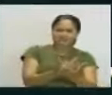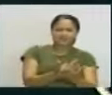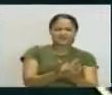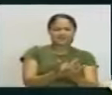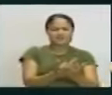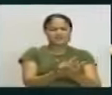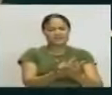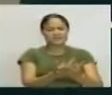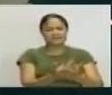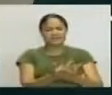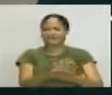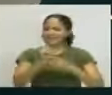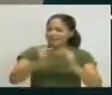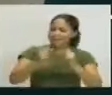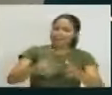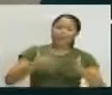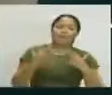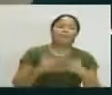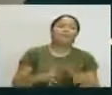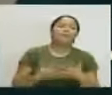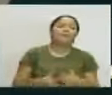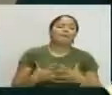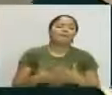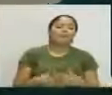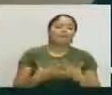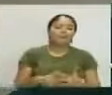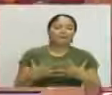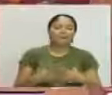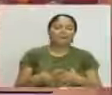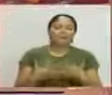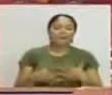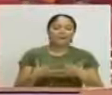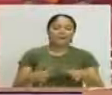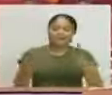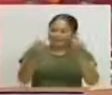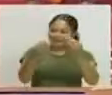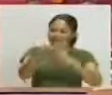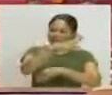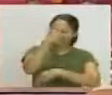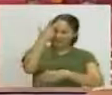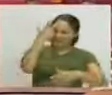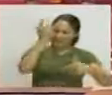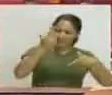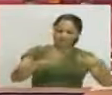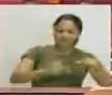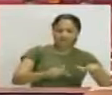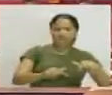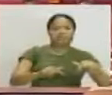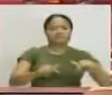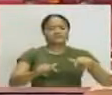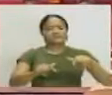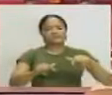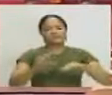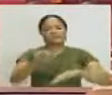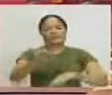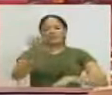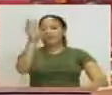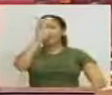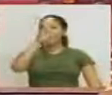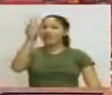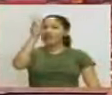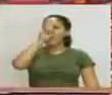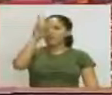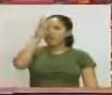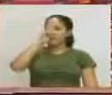pode incomodar tanto aqueles que trabalham lá dentro? Ou será que eles recordam um valor que eles já não querem mais viver?